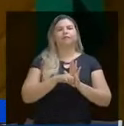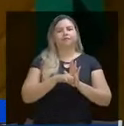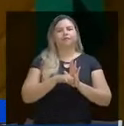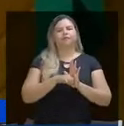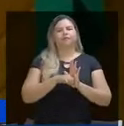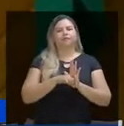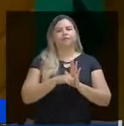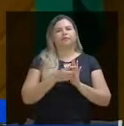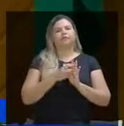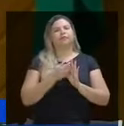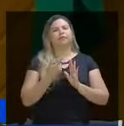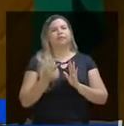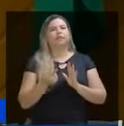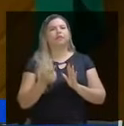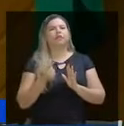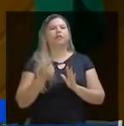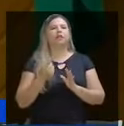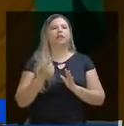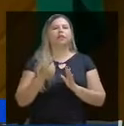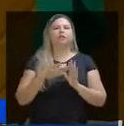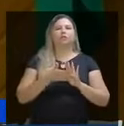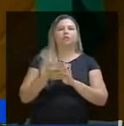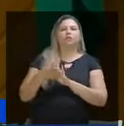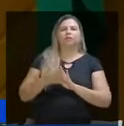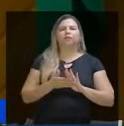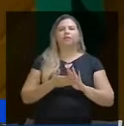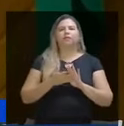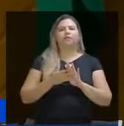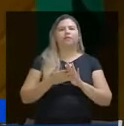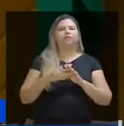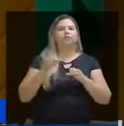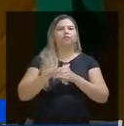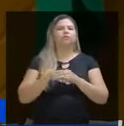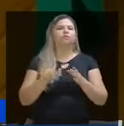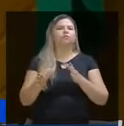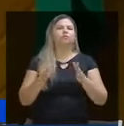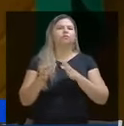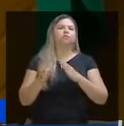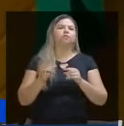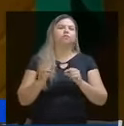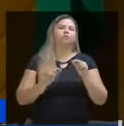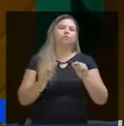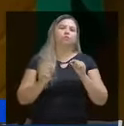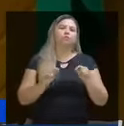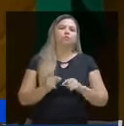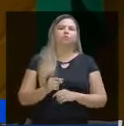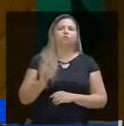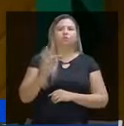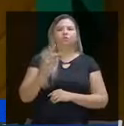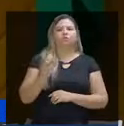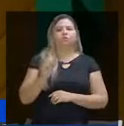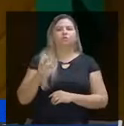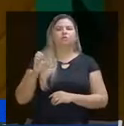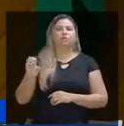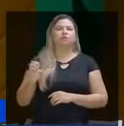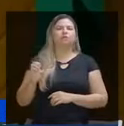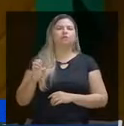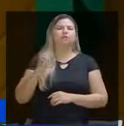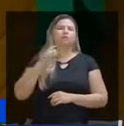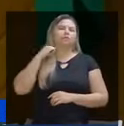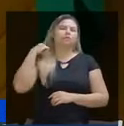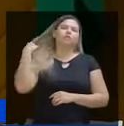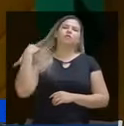eleitoral, o TSE tem uma interpretação bastante pacífica